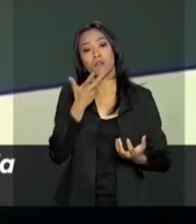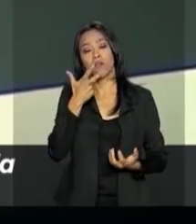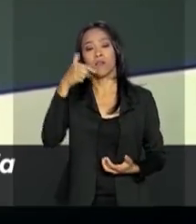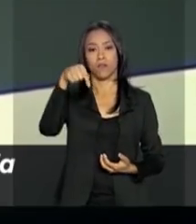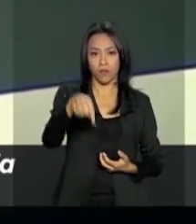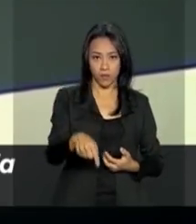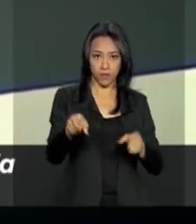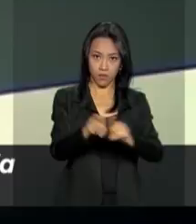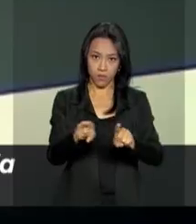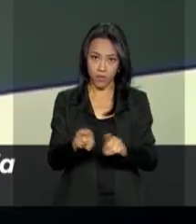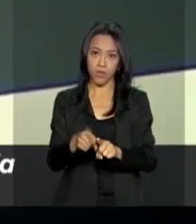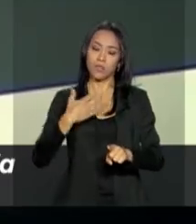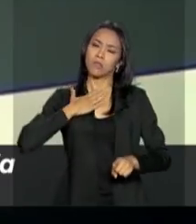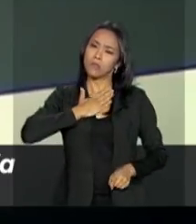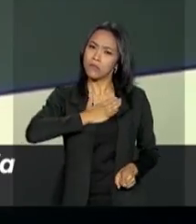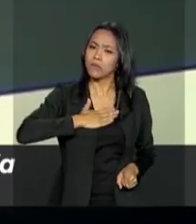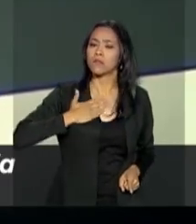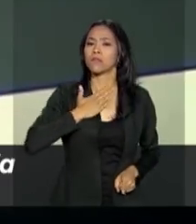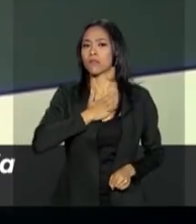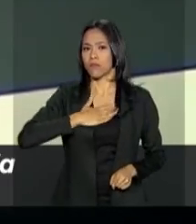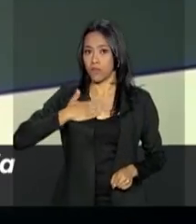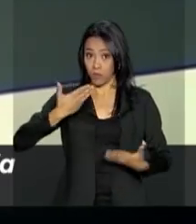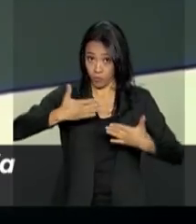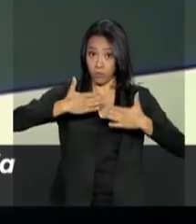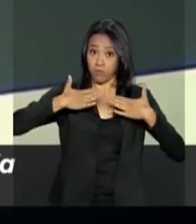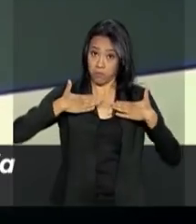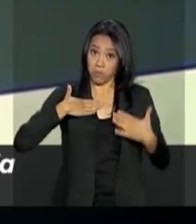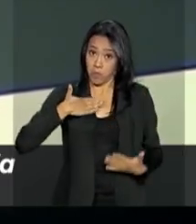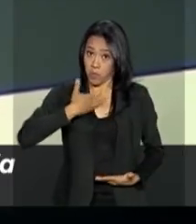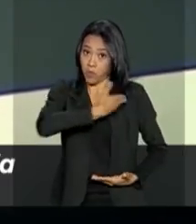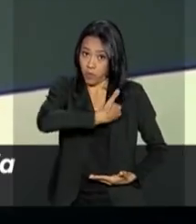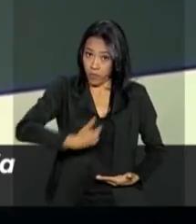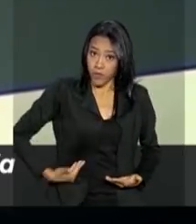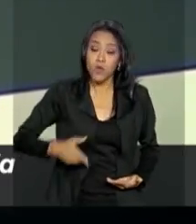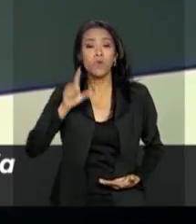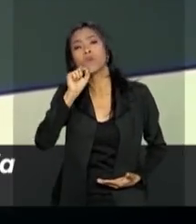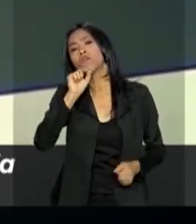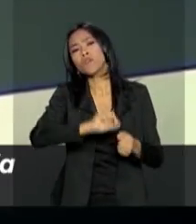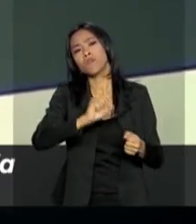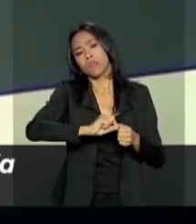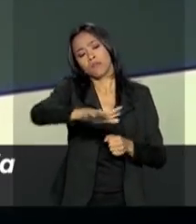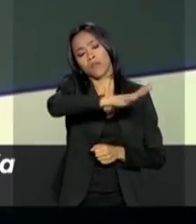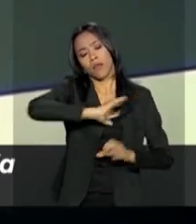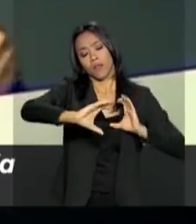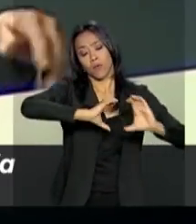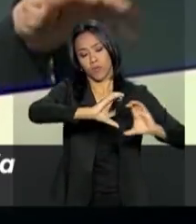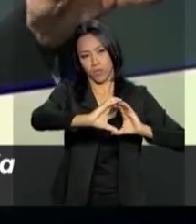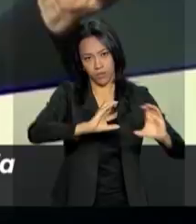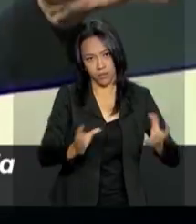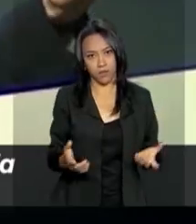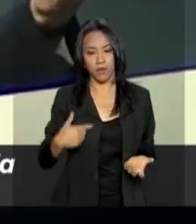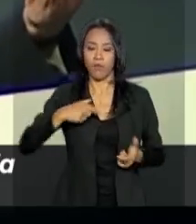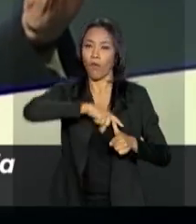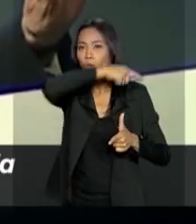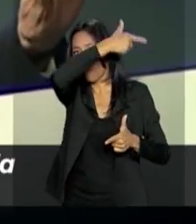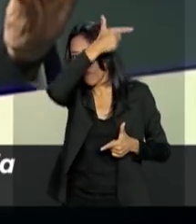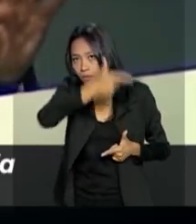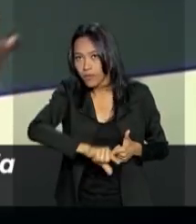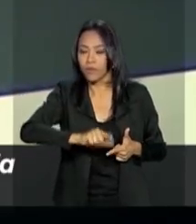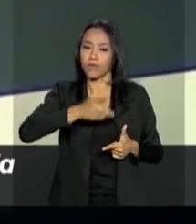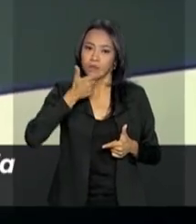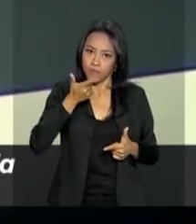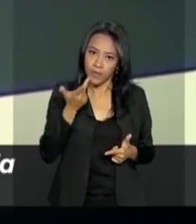muita satisfação para o governo o que foi feito na área de comunicações não é eu não vou repetir aqui